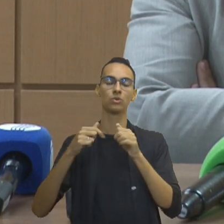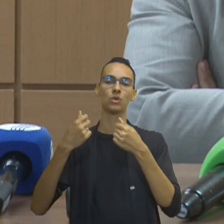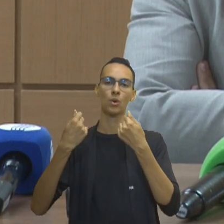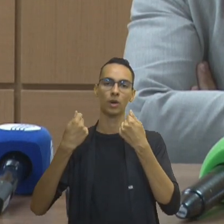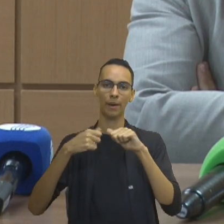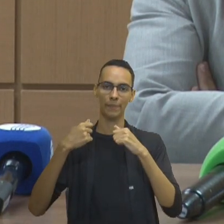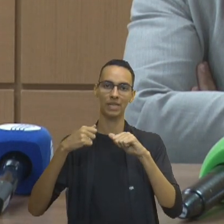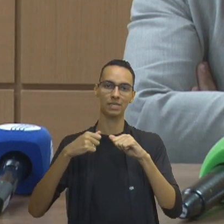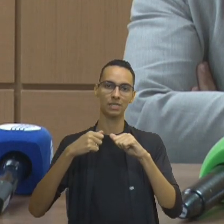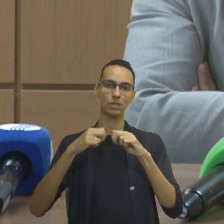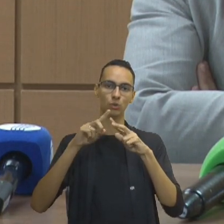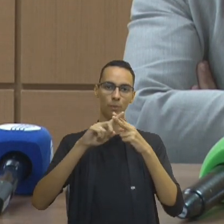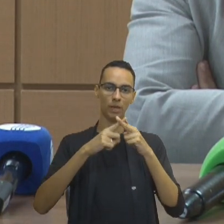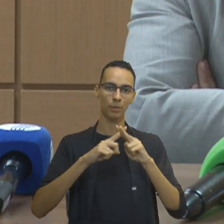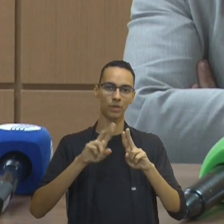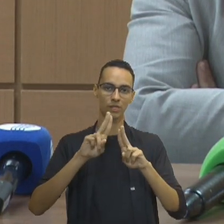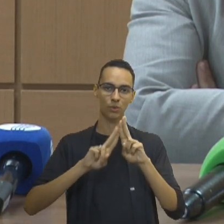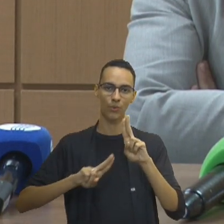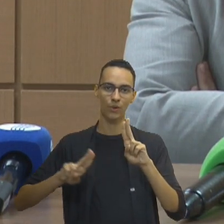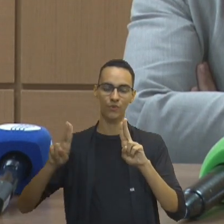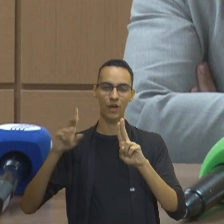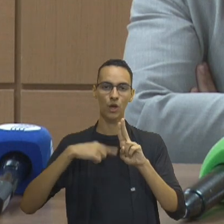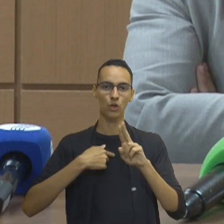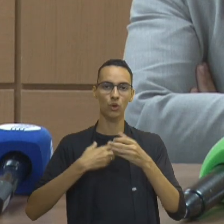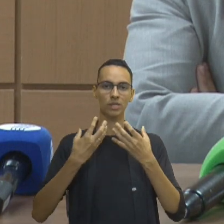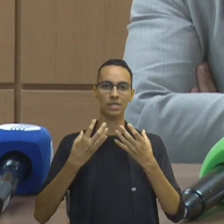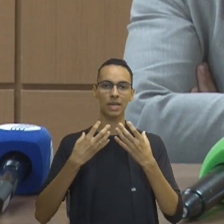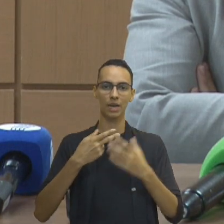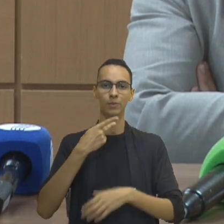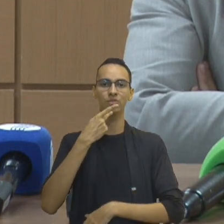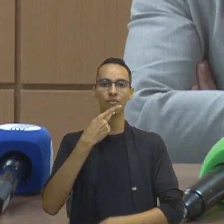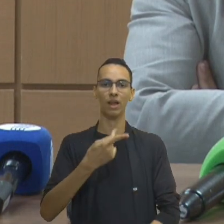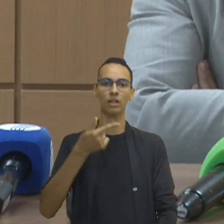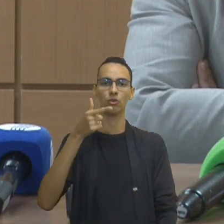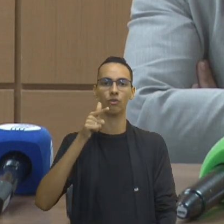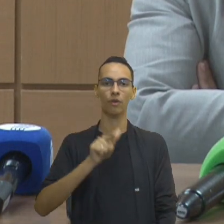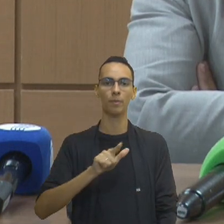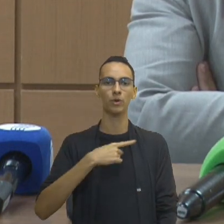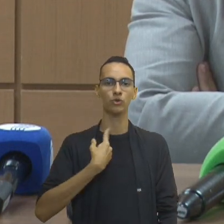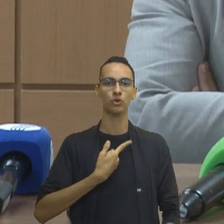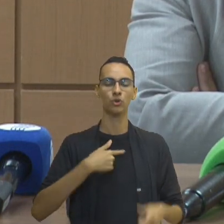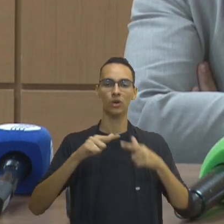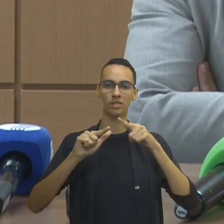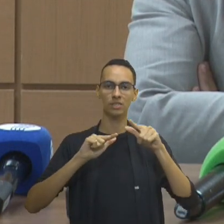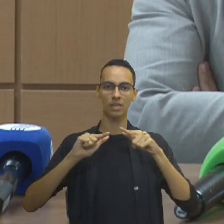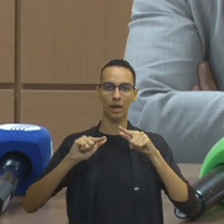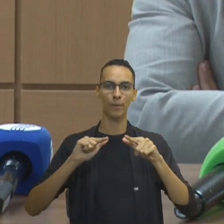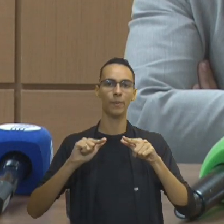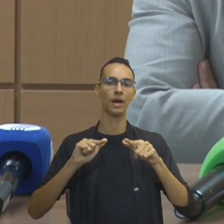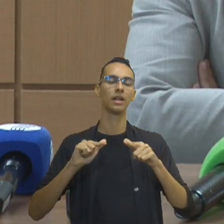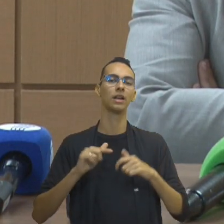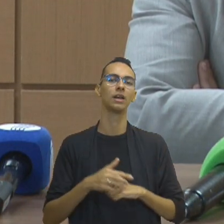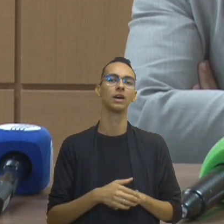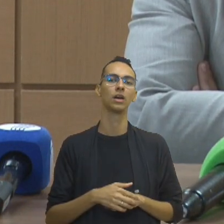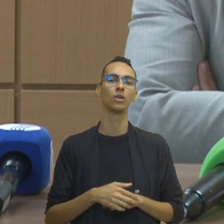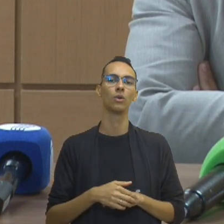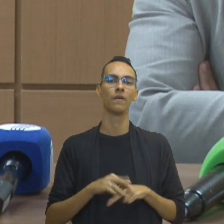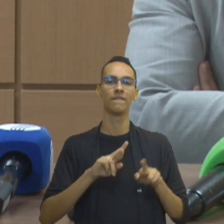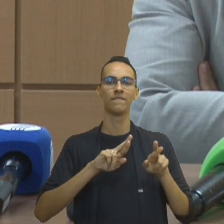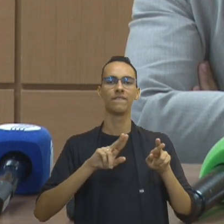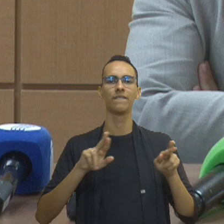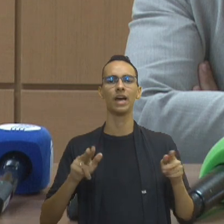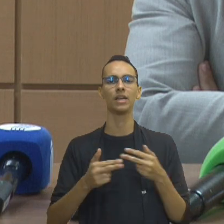manutenção da nossa universidade, a gente quer reafirmar que nós estamos trabalhando com várias medidas e, dentre elas, nós